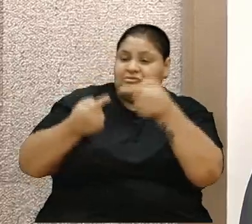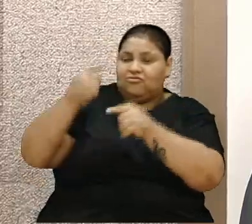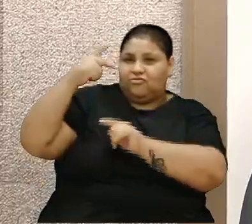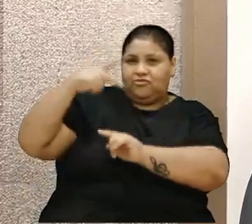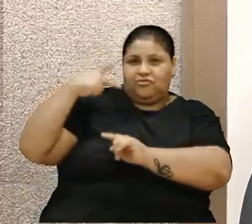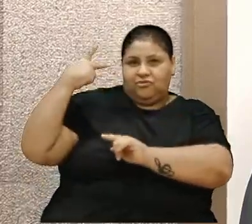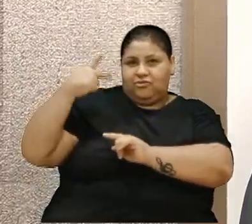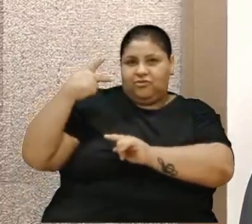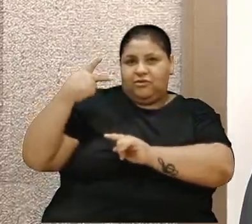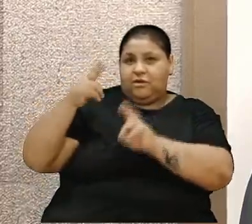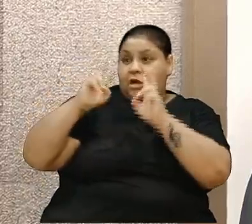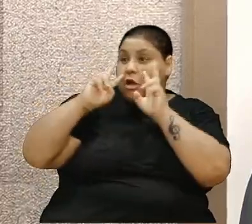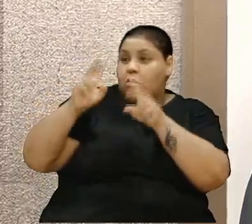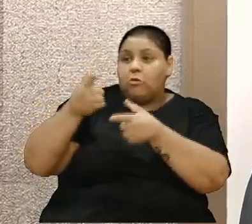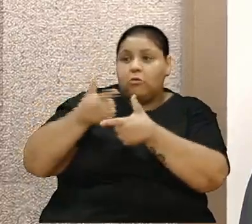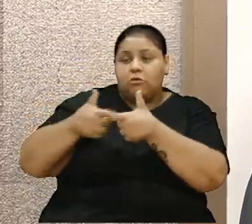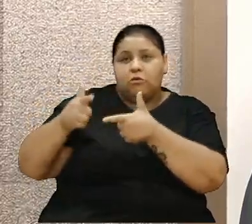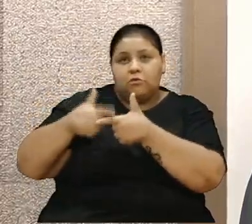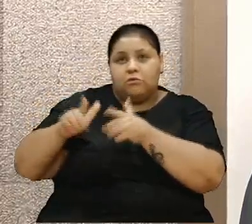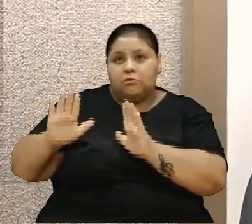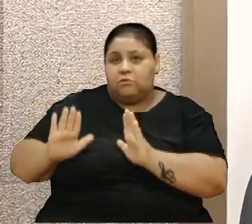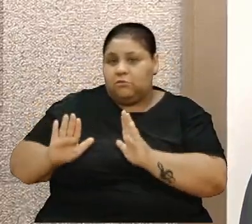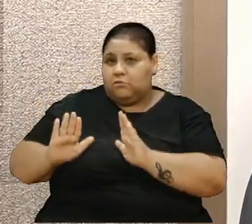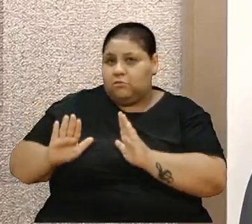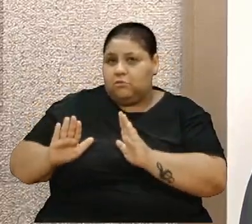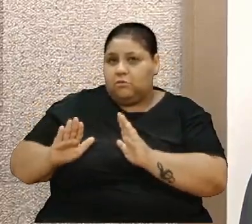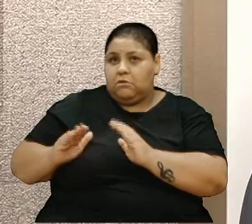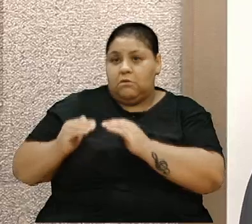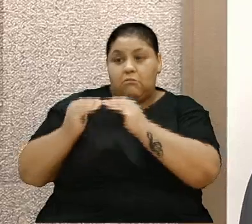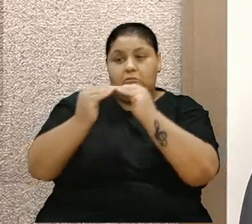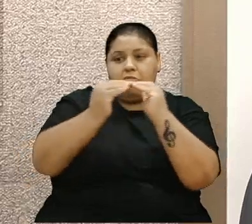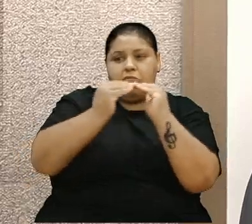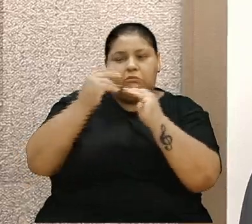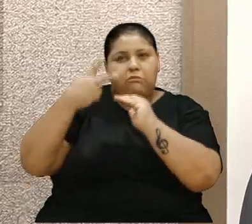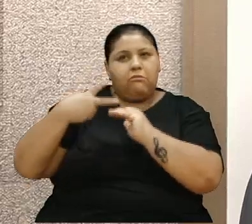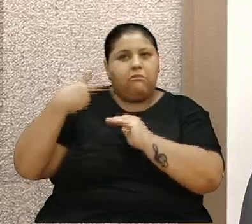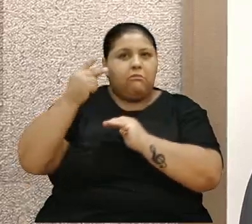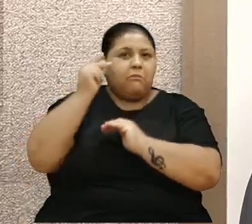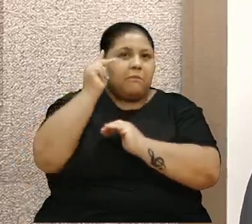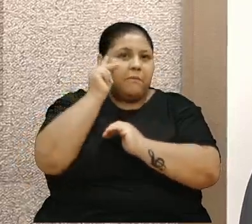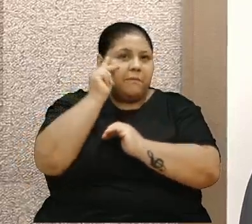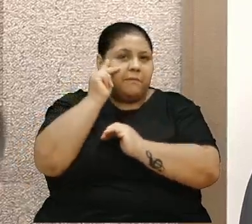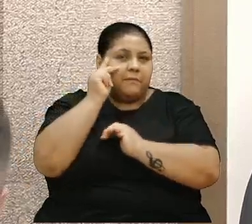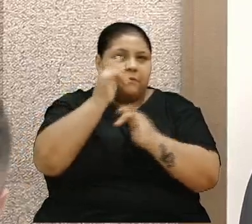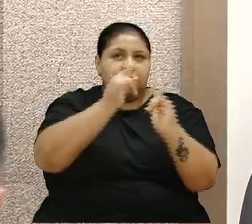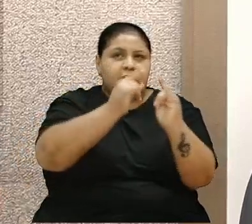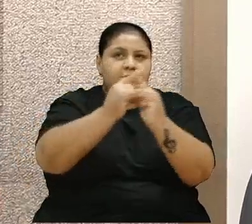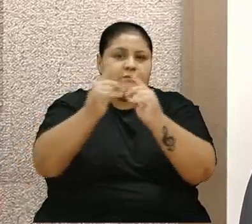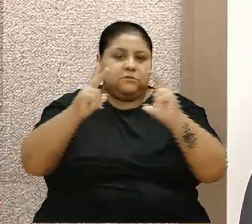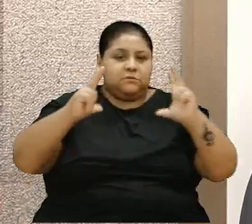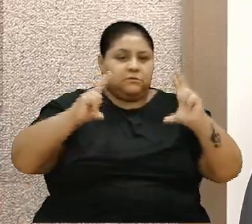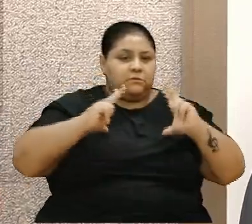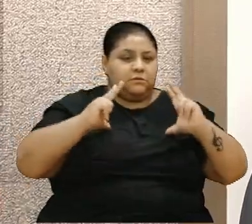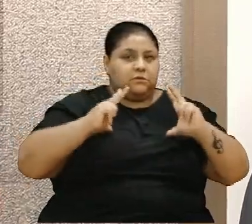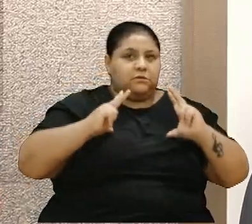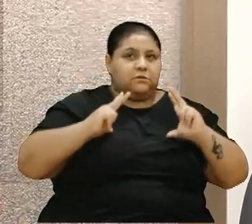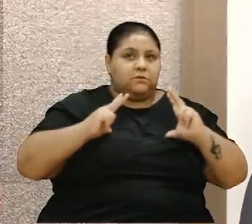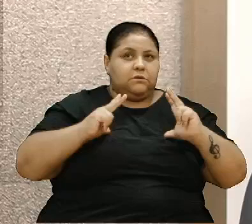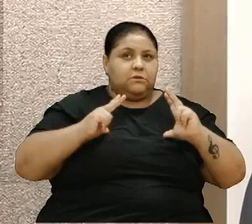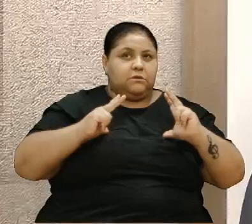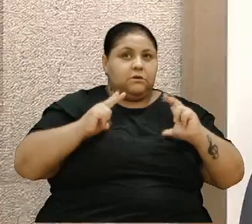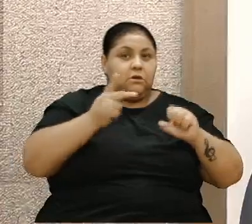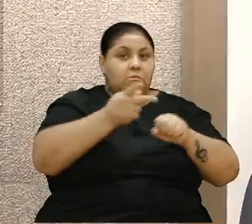mesmo porque eu não vejo problema nenhum, na mesma linha do vereador Cláudio, de entidades privadas buscar parcerias